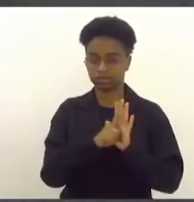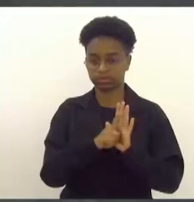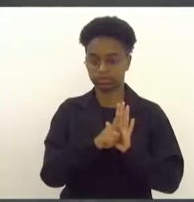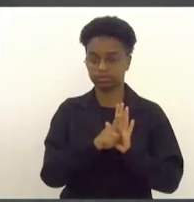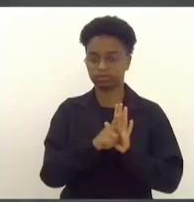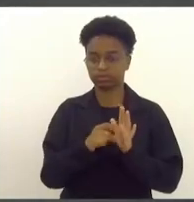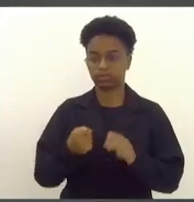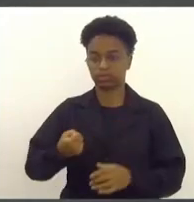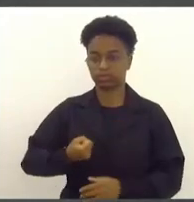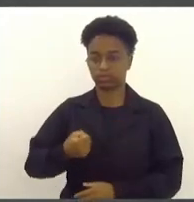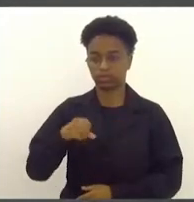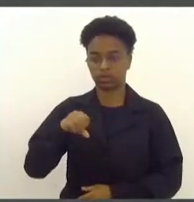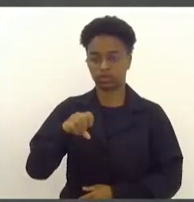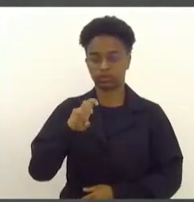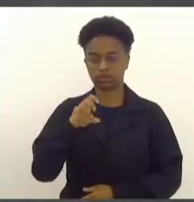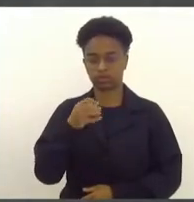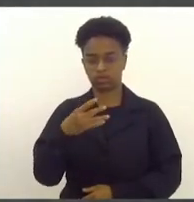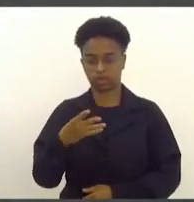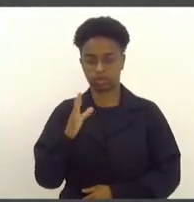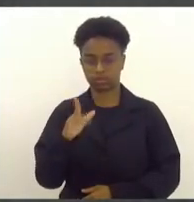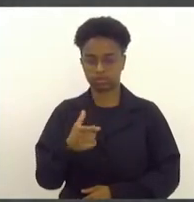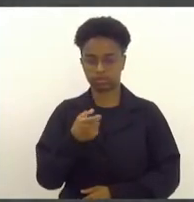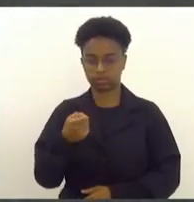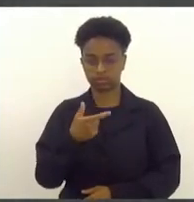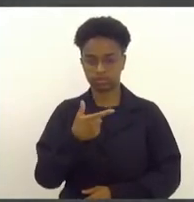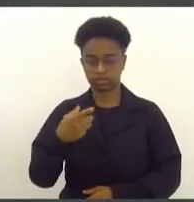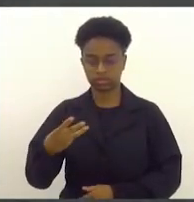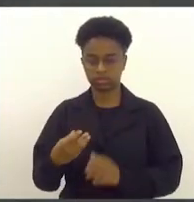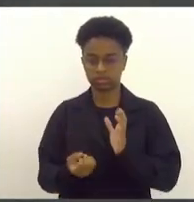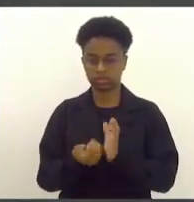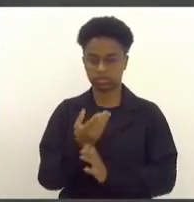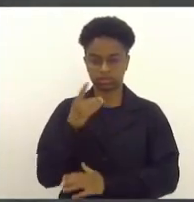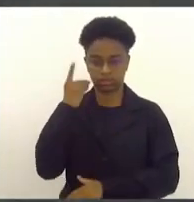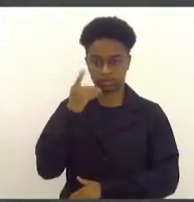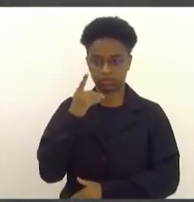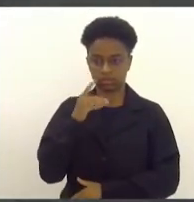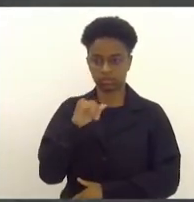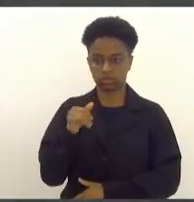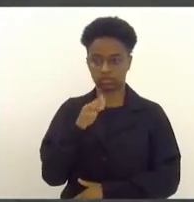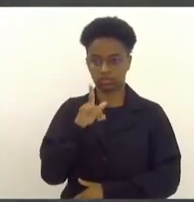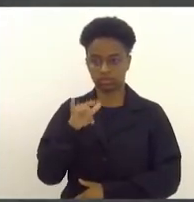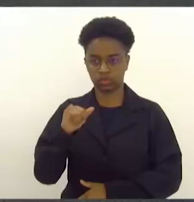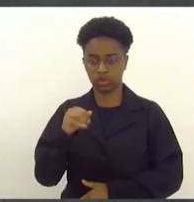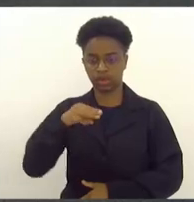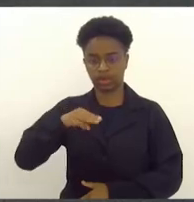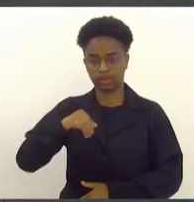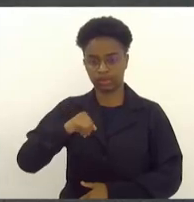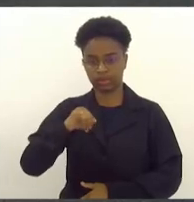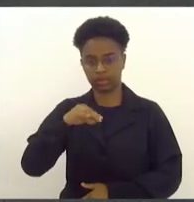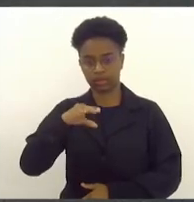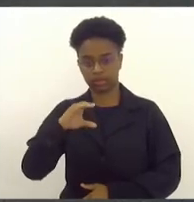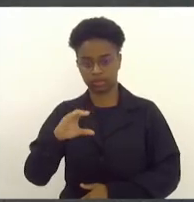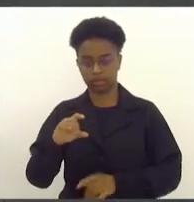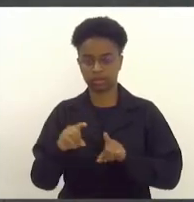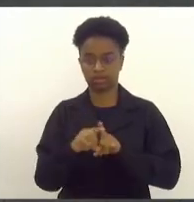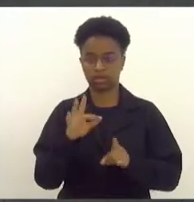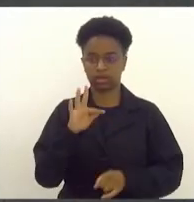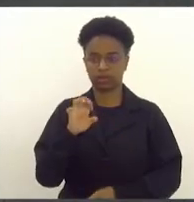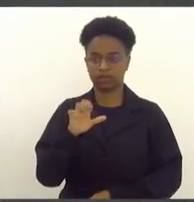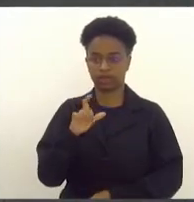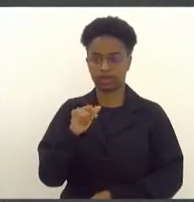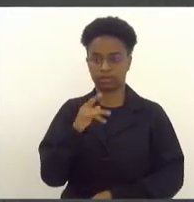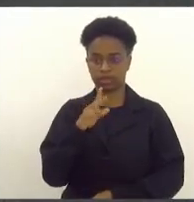número 954 de 2023 de autoria dos deputados Júlio Rocha Carlos Mickey e Filipinho